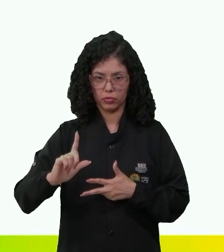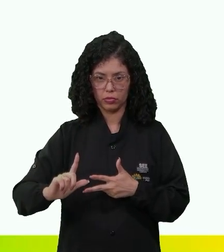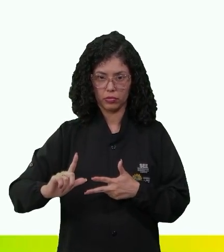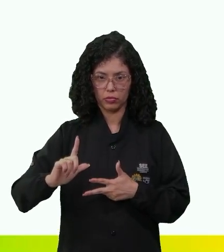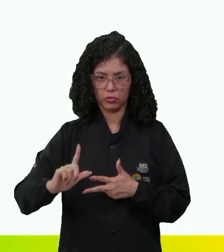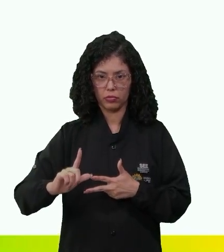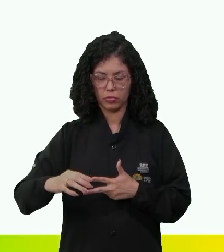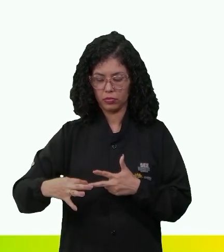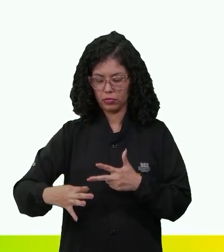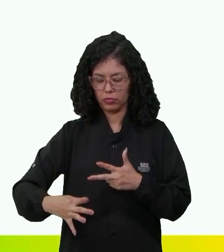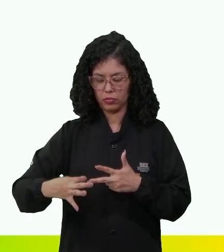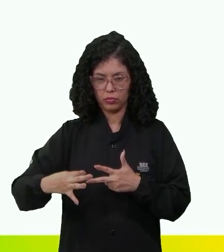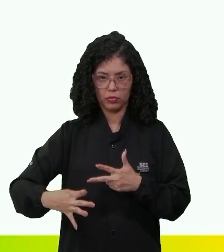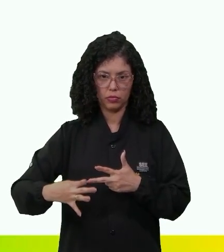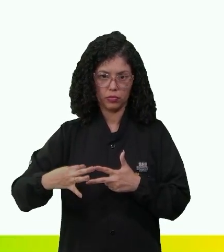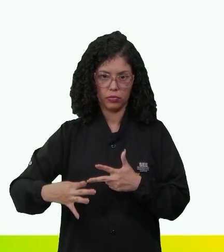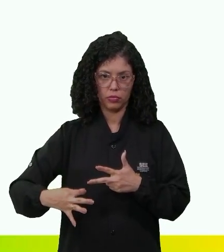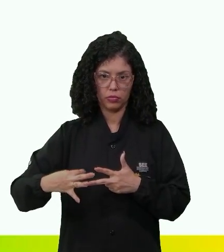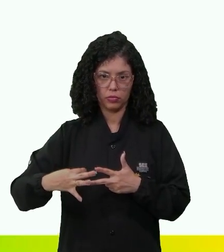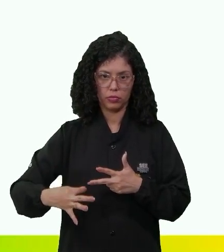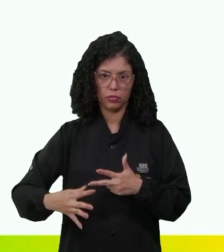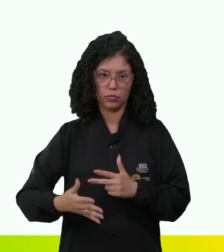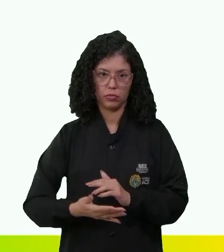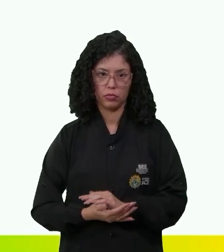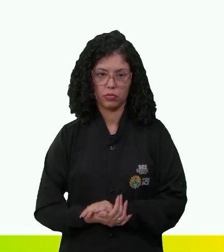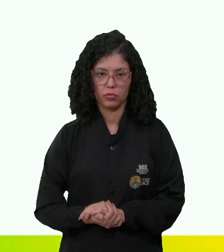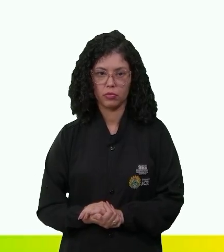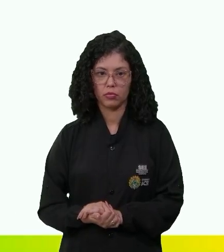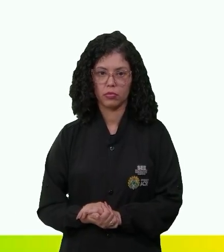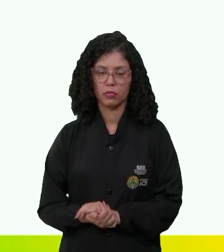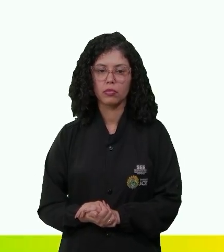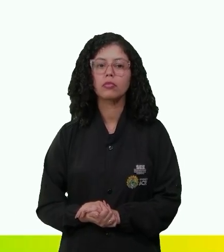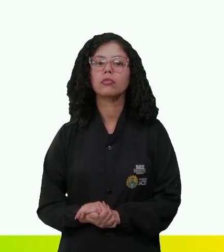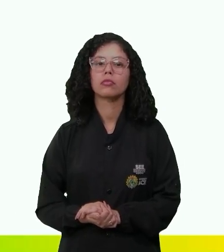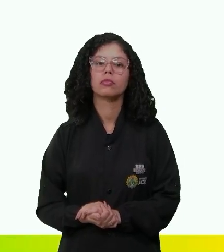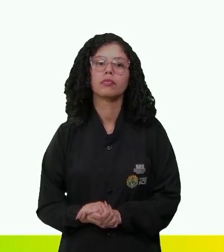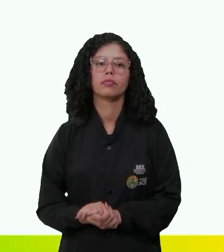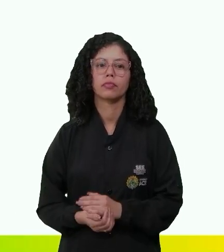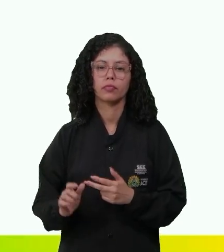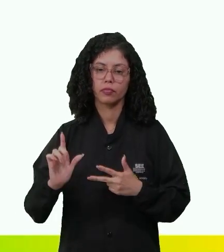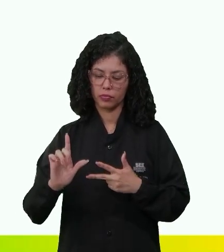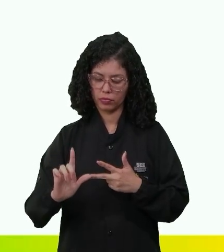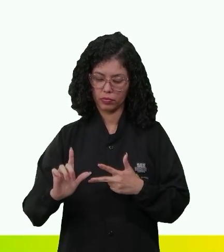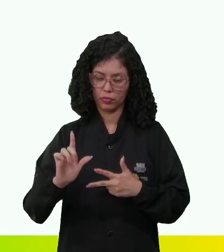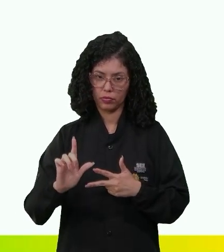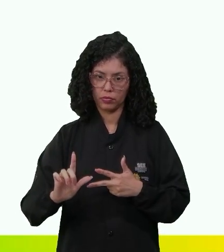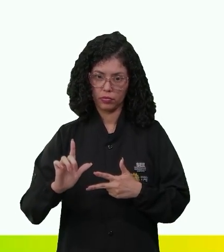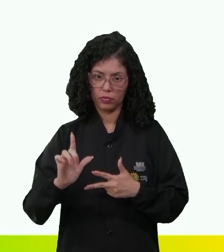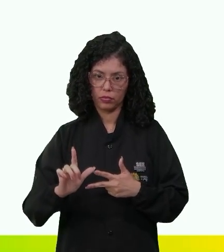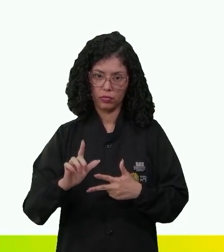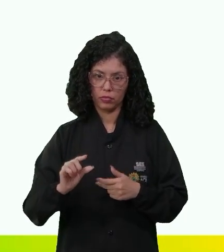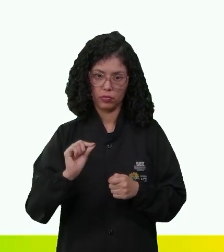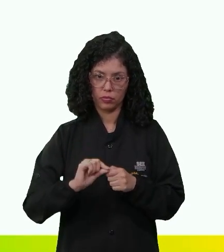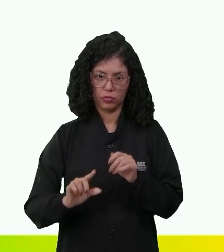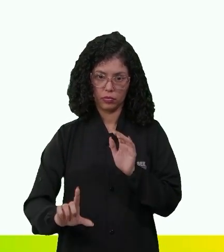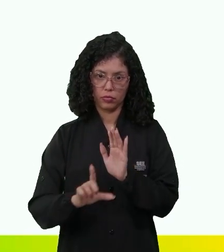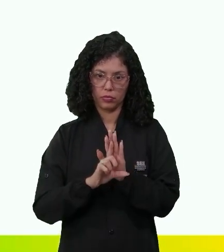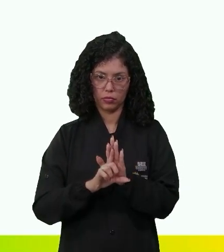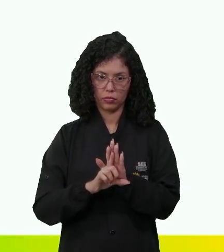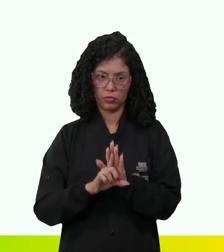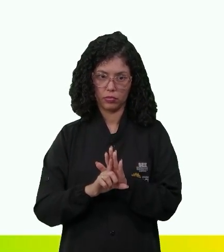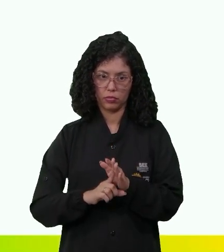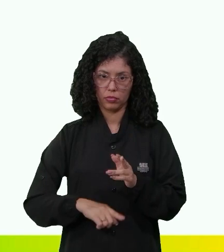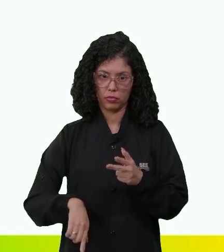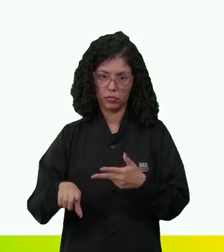o legislativo e o judiciário. O legislativo, ele faz as leis,